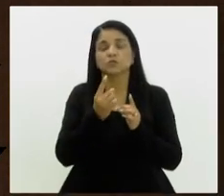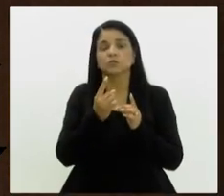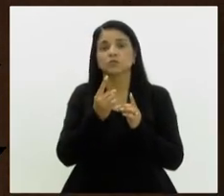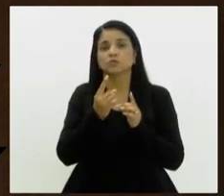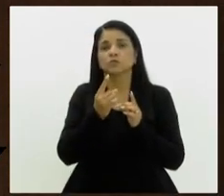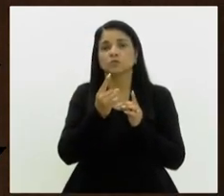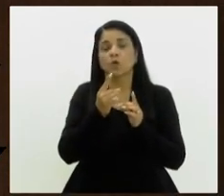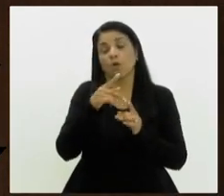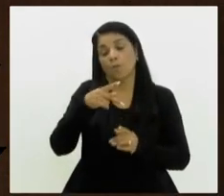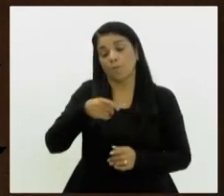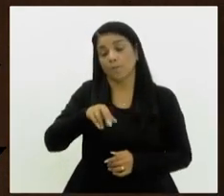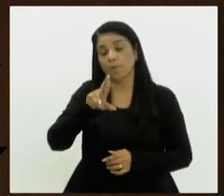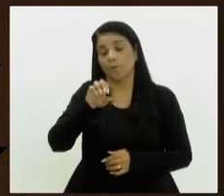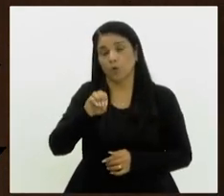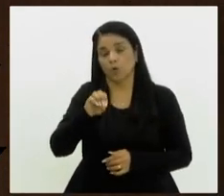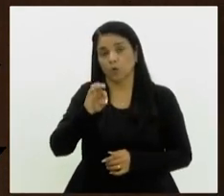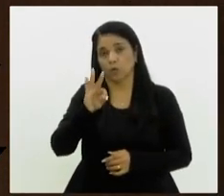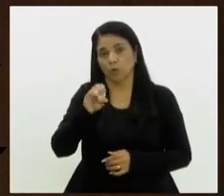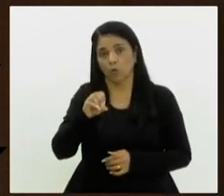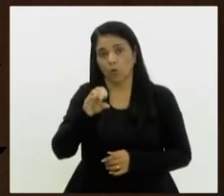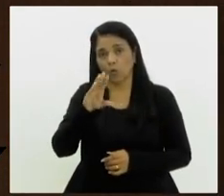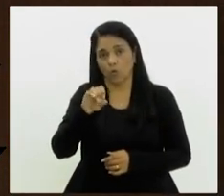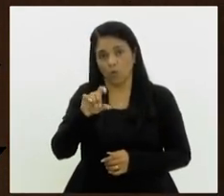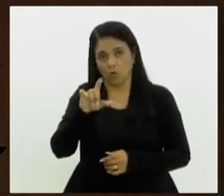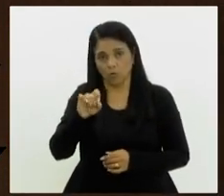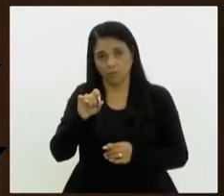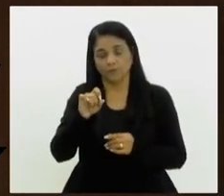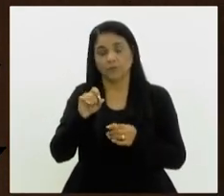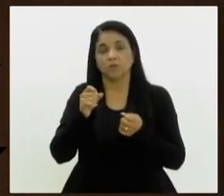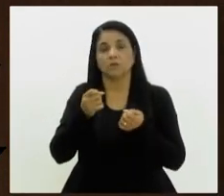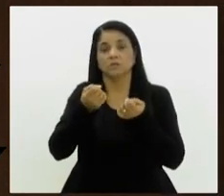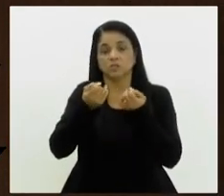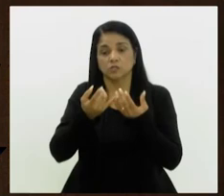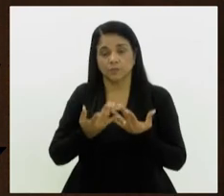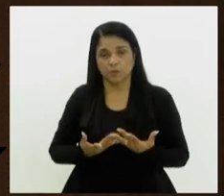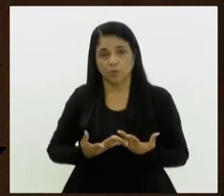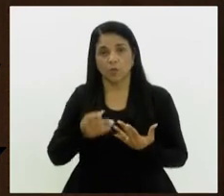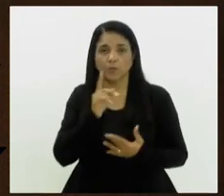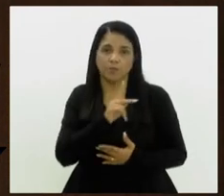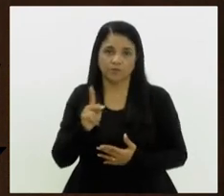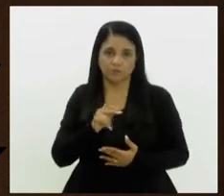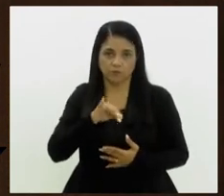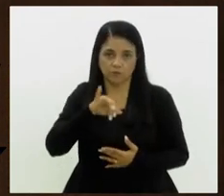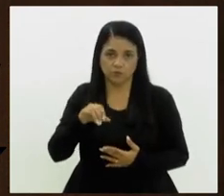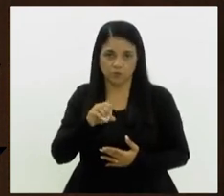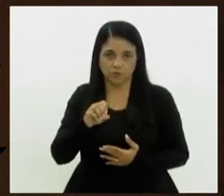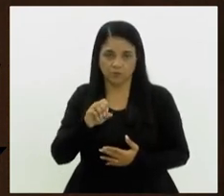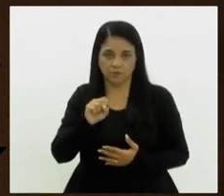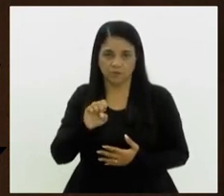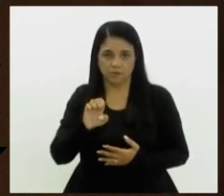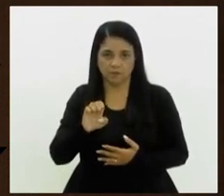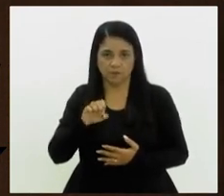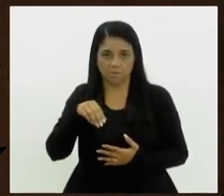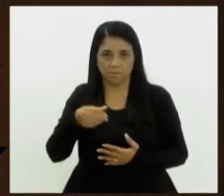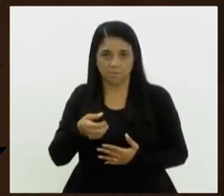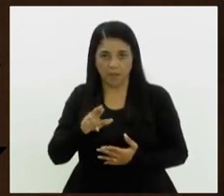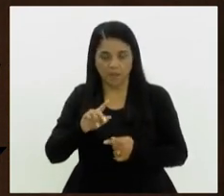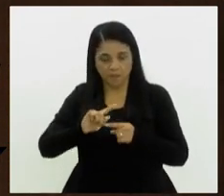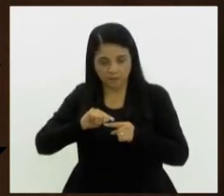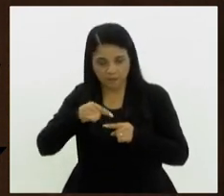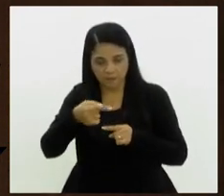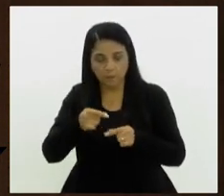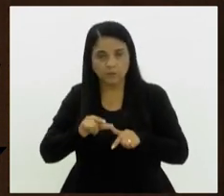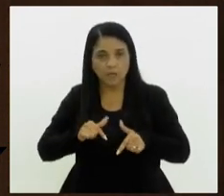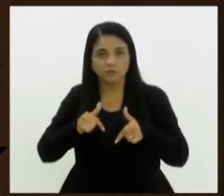protocolos, como referiu o professor Josemar, aqueles protocolos do que fazer no pós, para evitar,